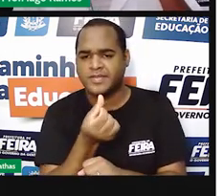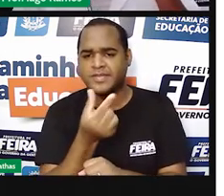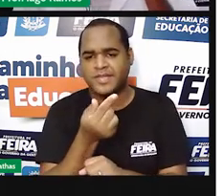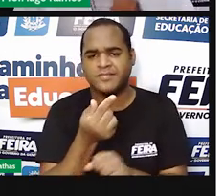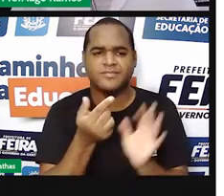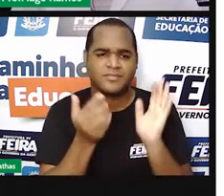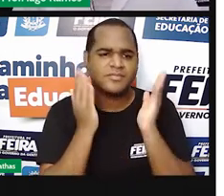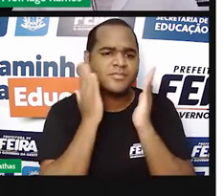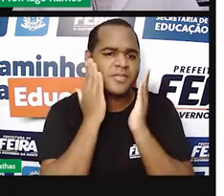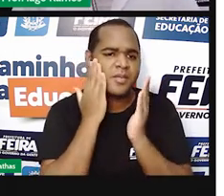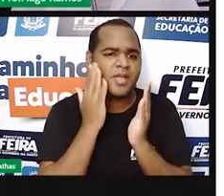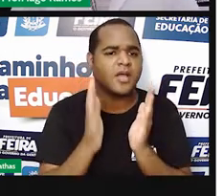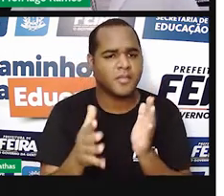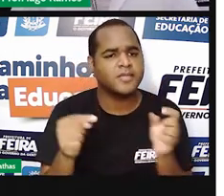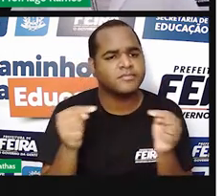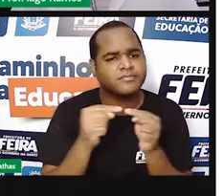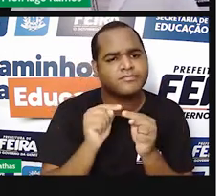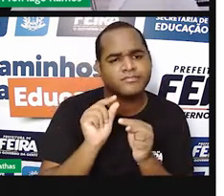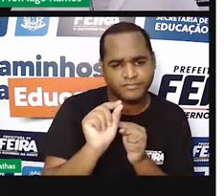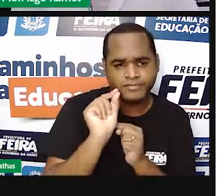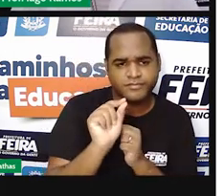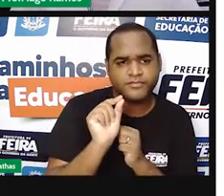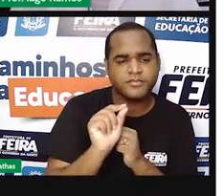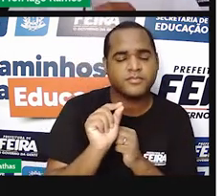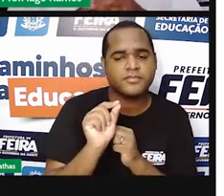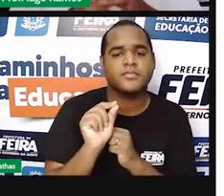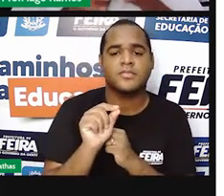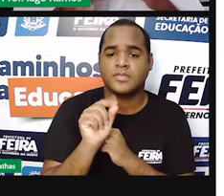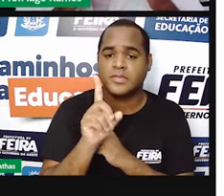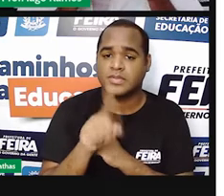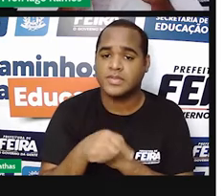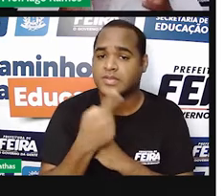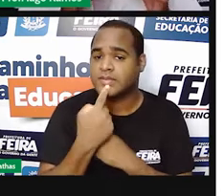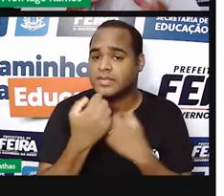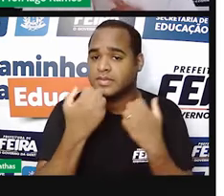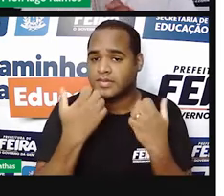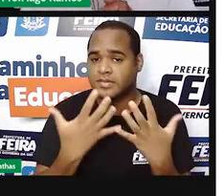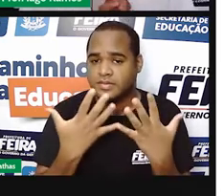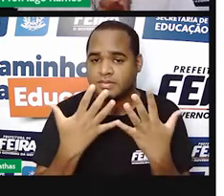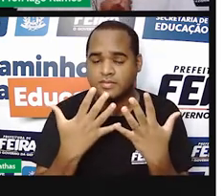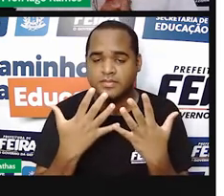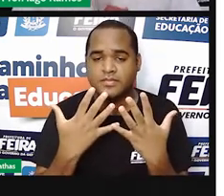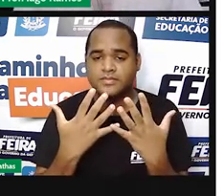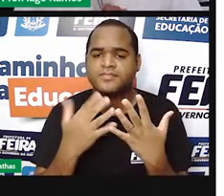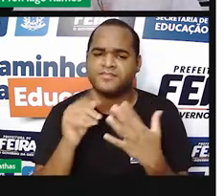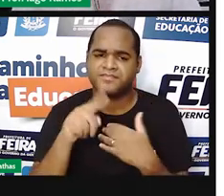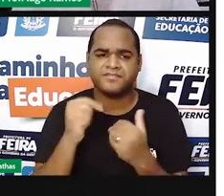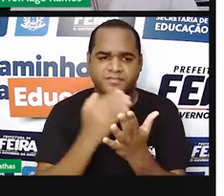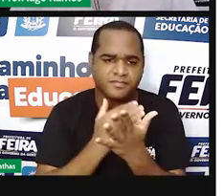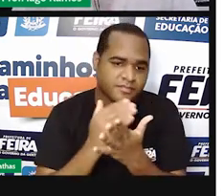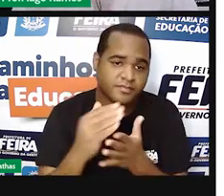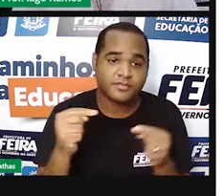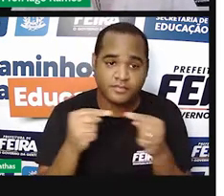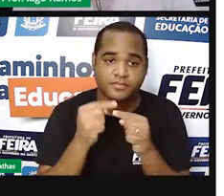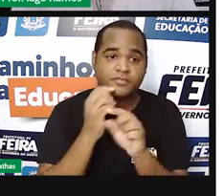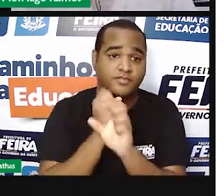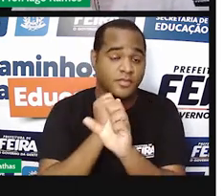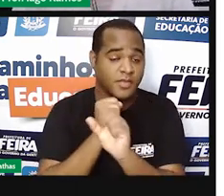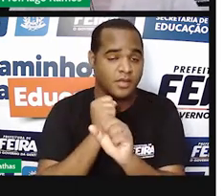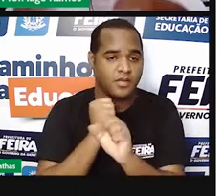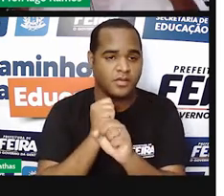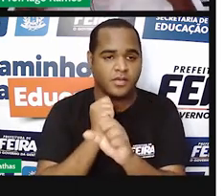6 tá esse é a o desafio pontapé inicial da